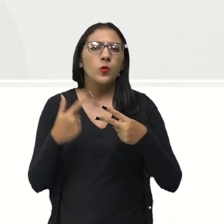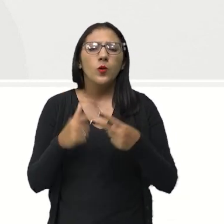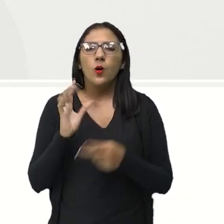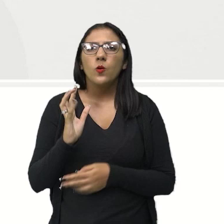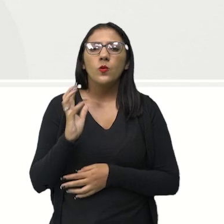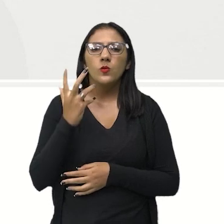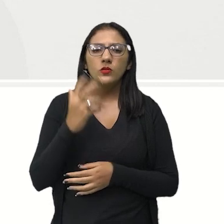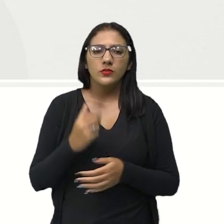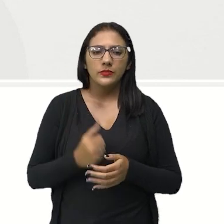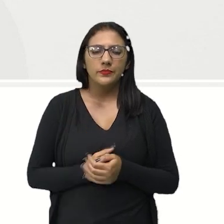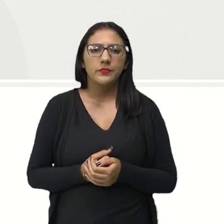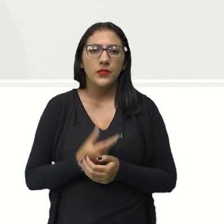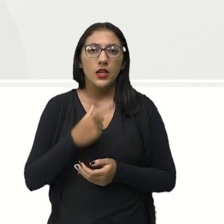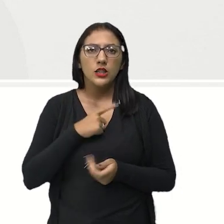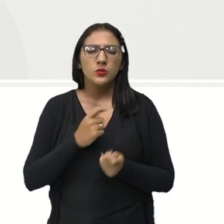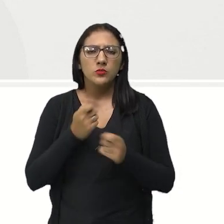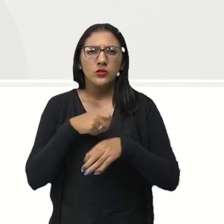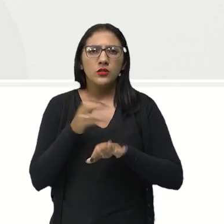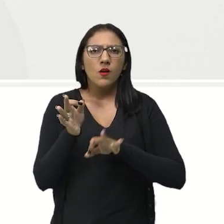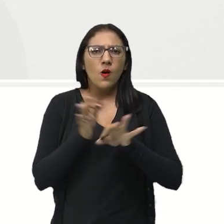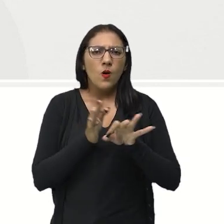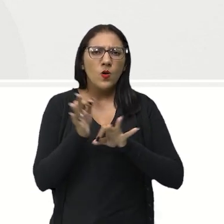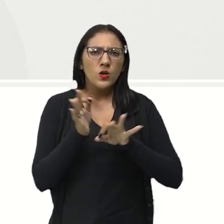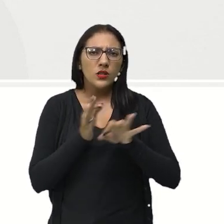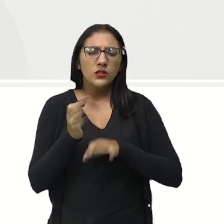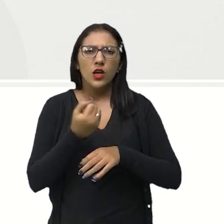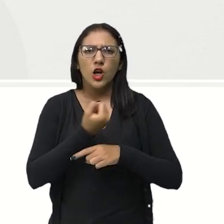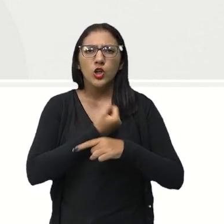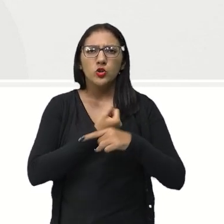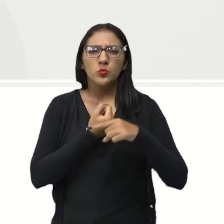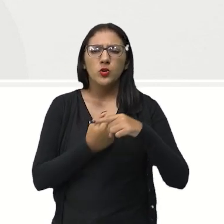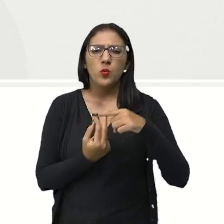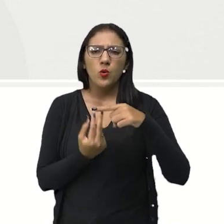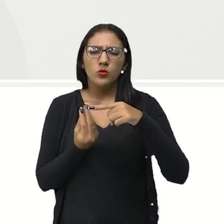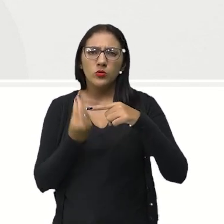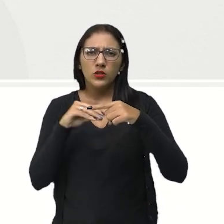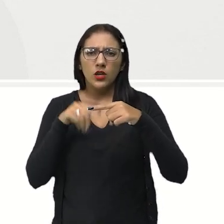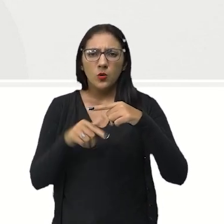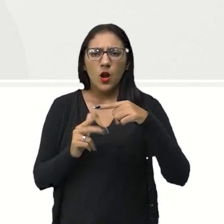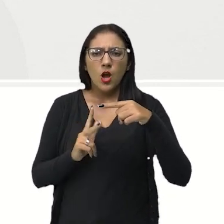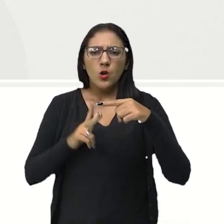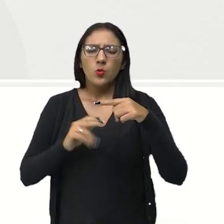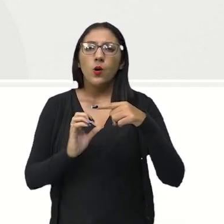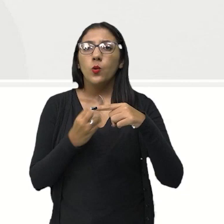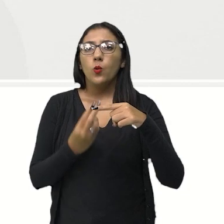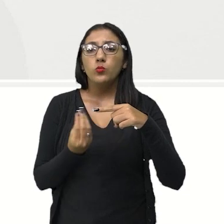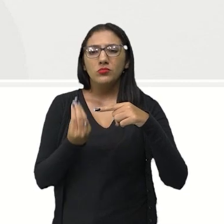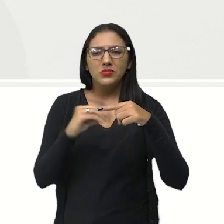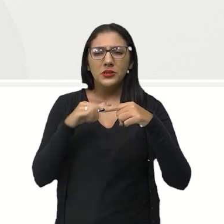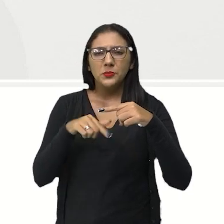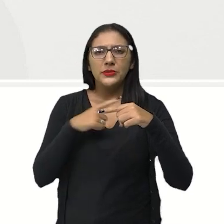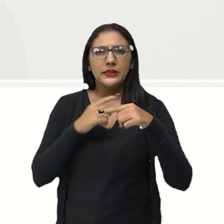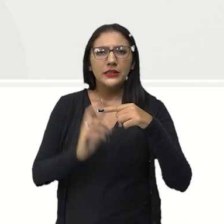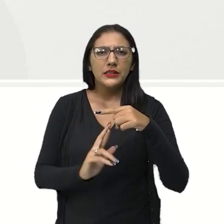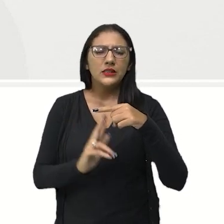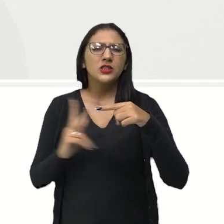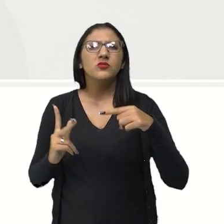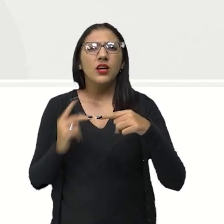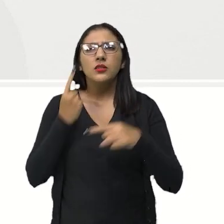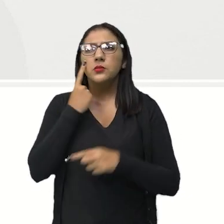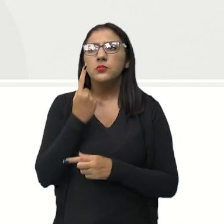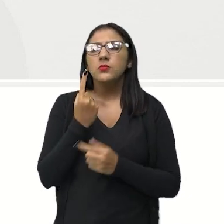temos? Aquela com denominadores iguais ou aquela com denominadores